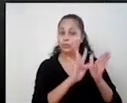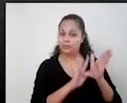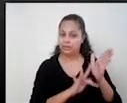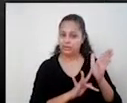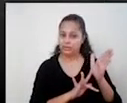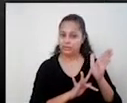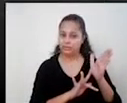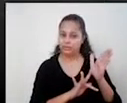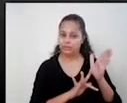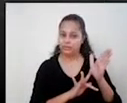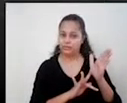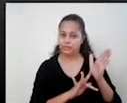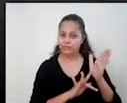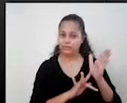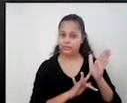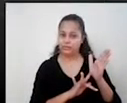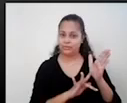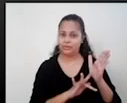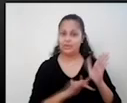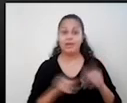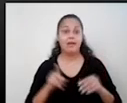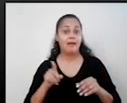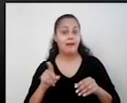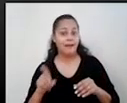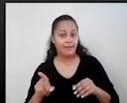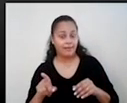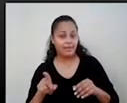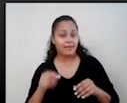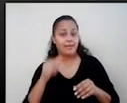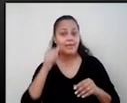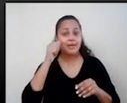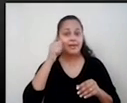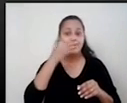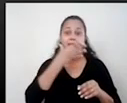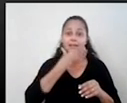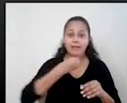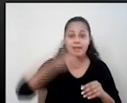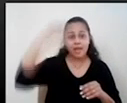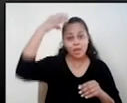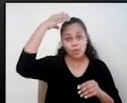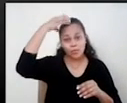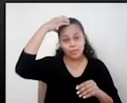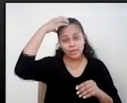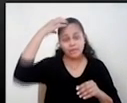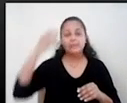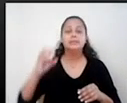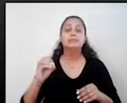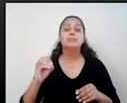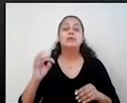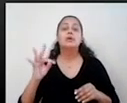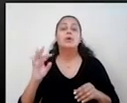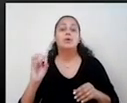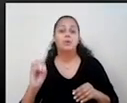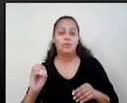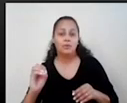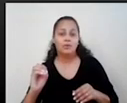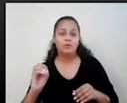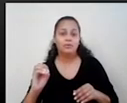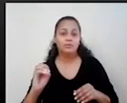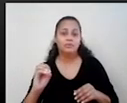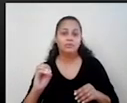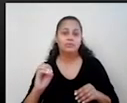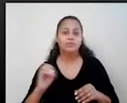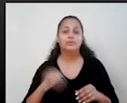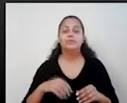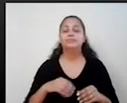uma aqui, um texto, uma tirinha. Aquele é o príncipe Otto, terceiro na linha de sucessão. E aquele